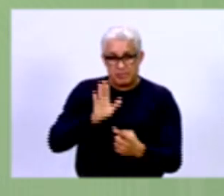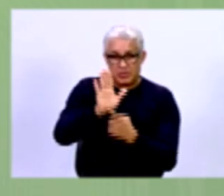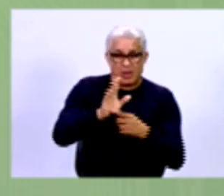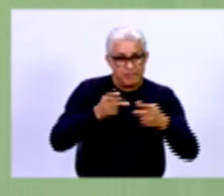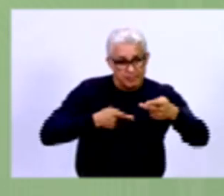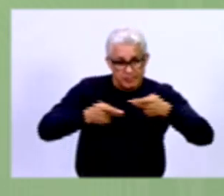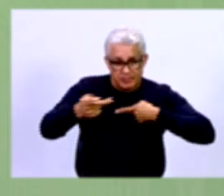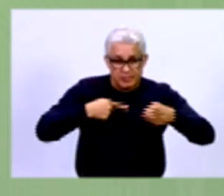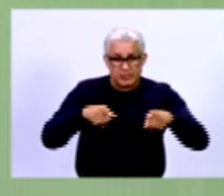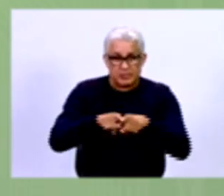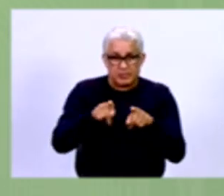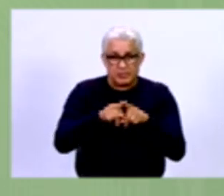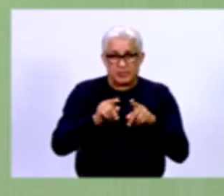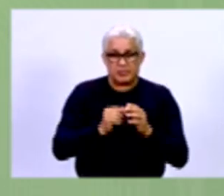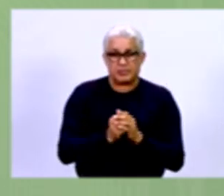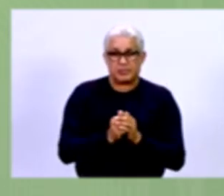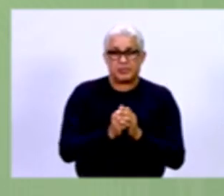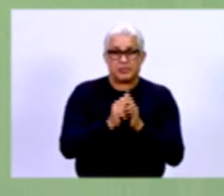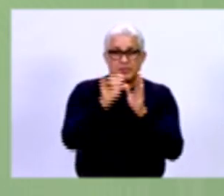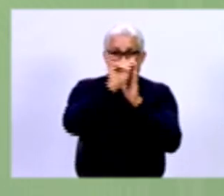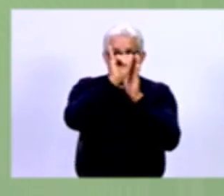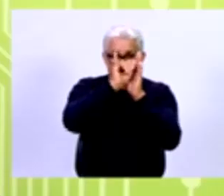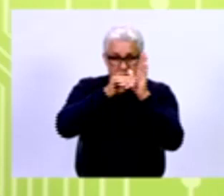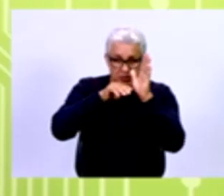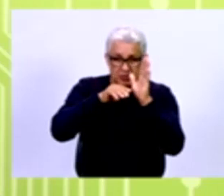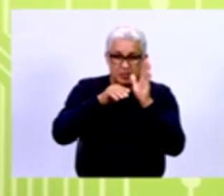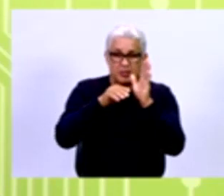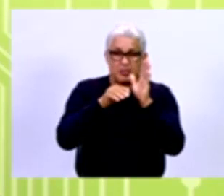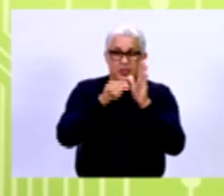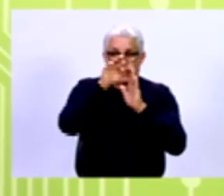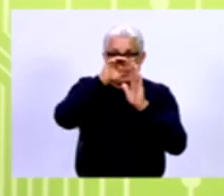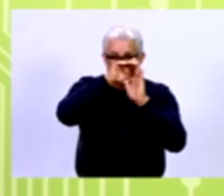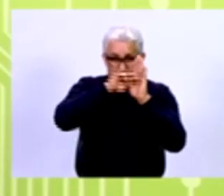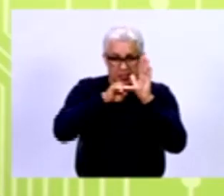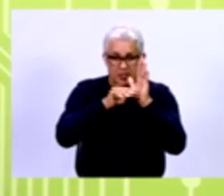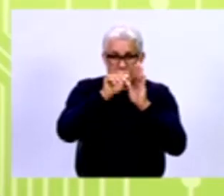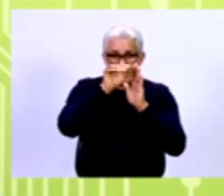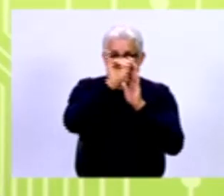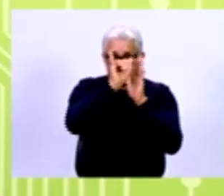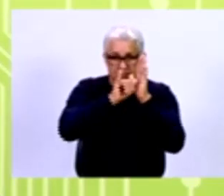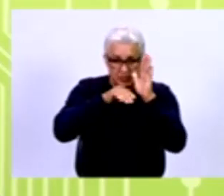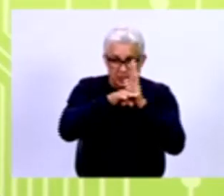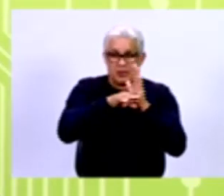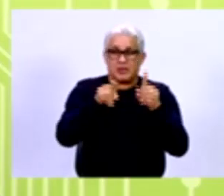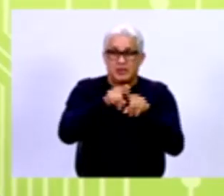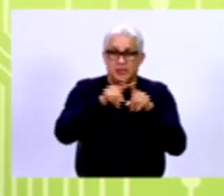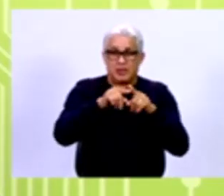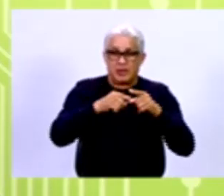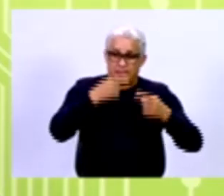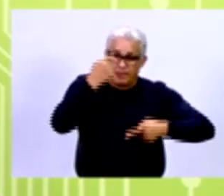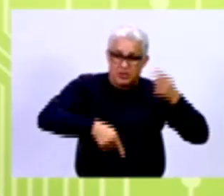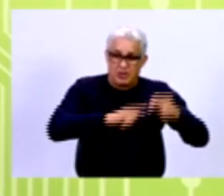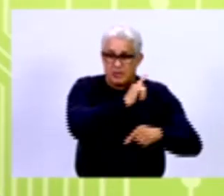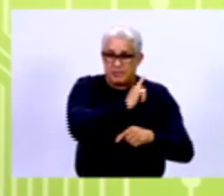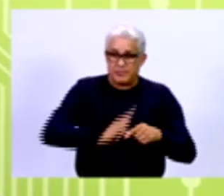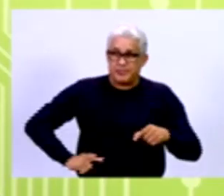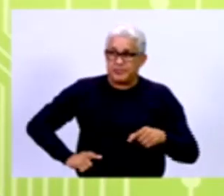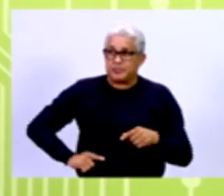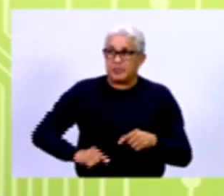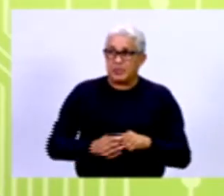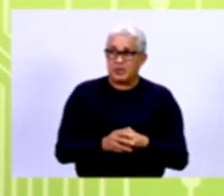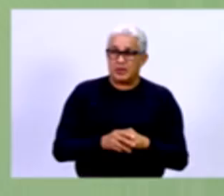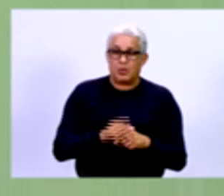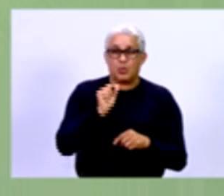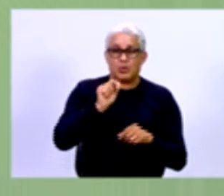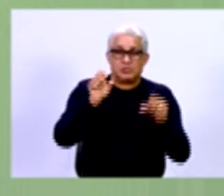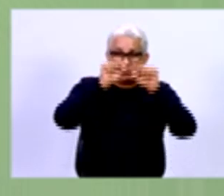planejar e implementar políticas públicas. O objetivo fundamental é esse, exatamente como a professora comentou. Então, vamos dar uma palhinha do